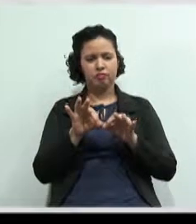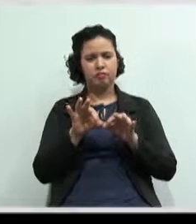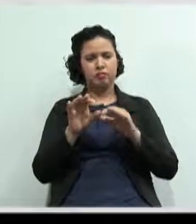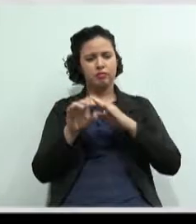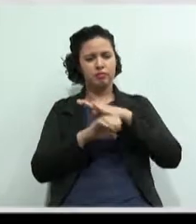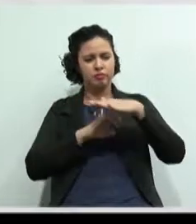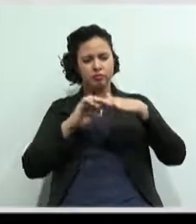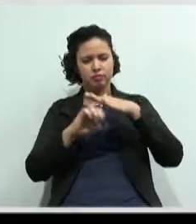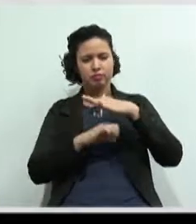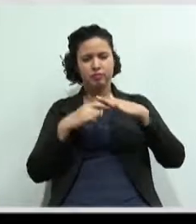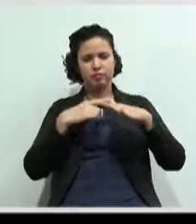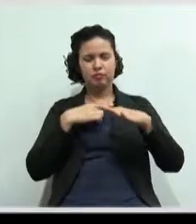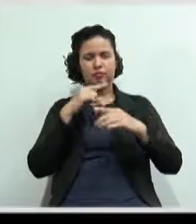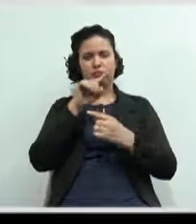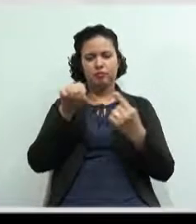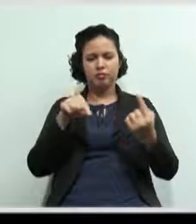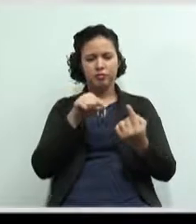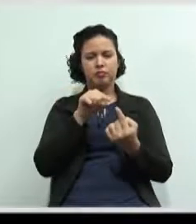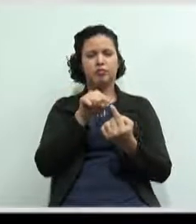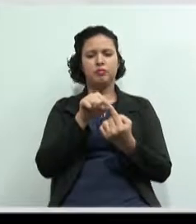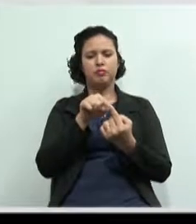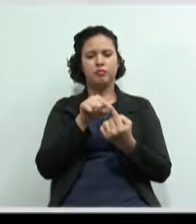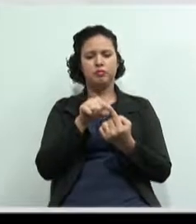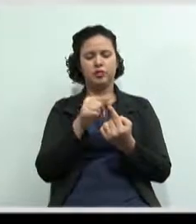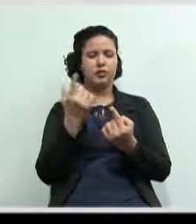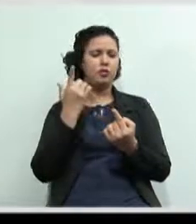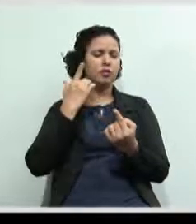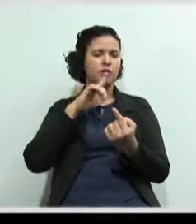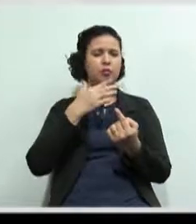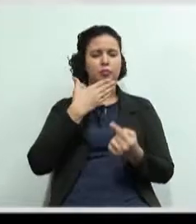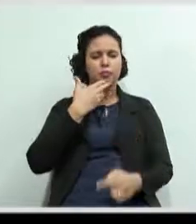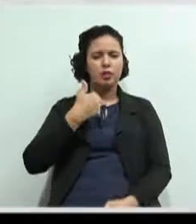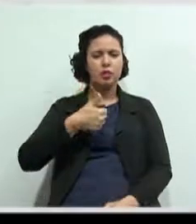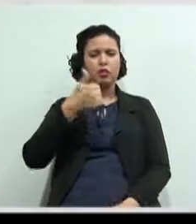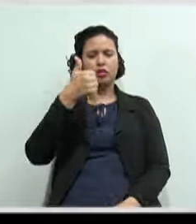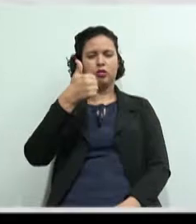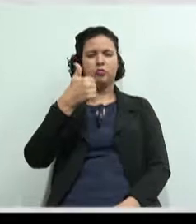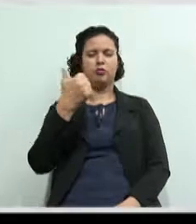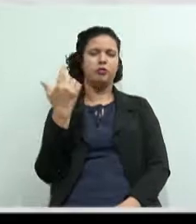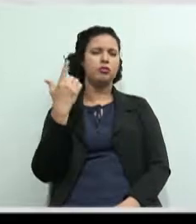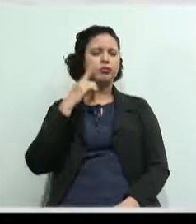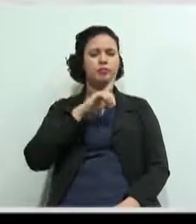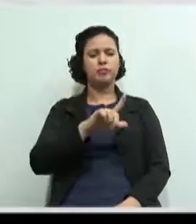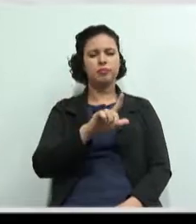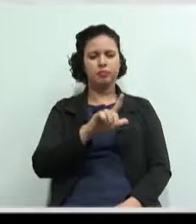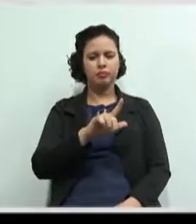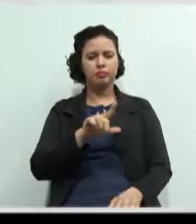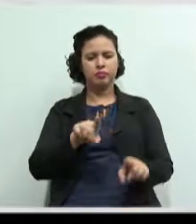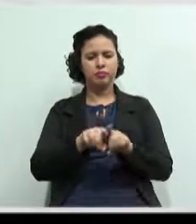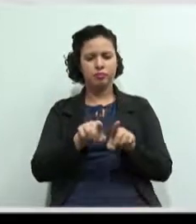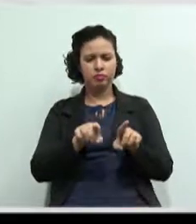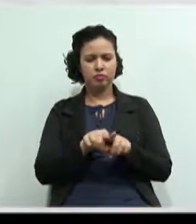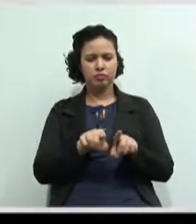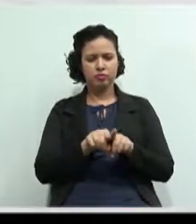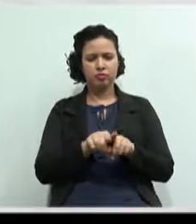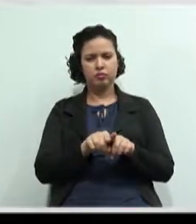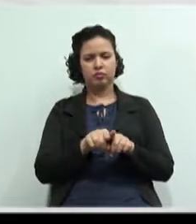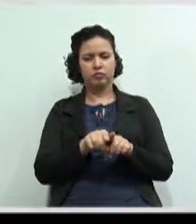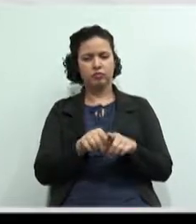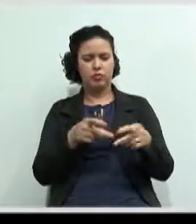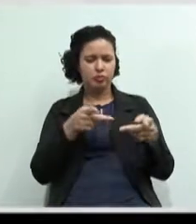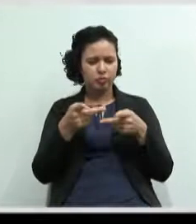objetivos e para que se estabeleça a melhor maneira de alcançá-los. Além disso, os planos permitem que a